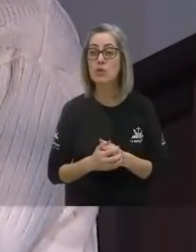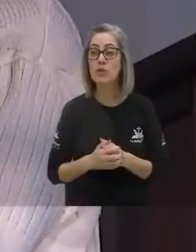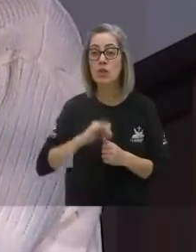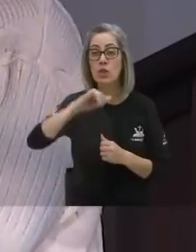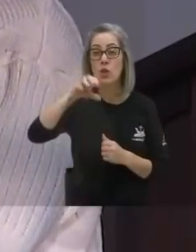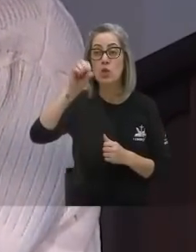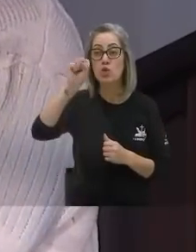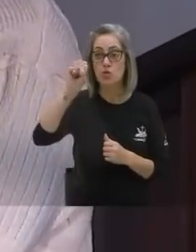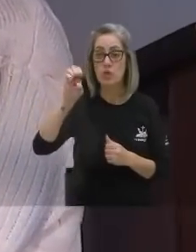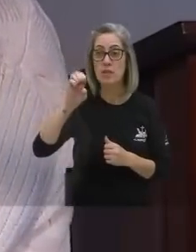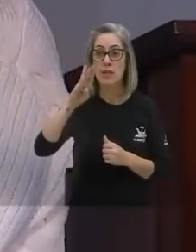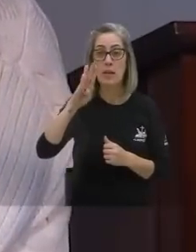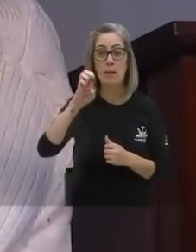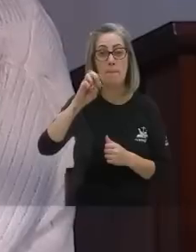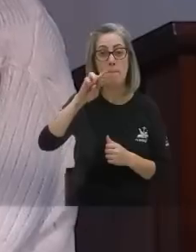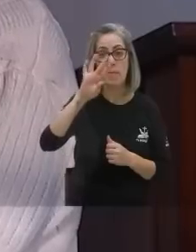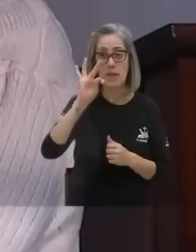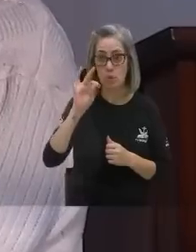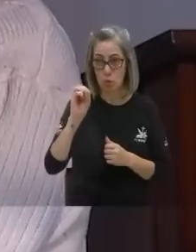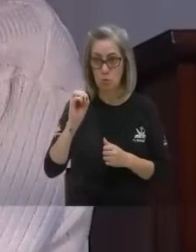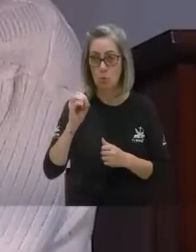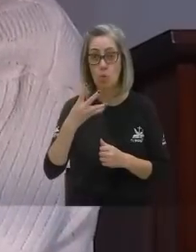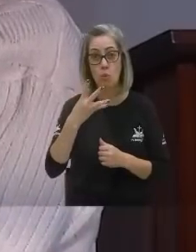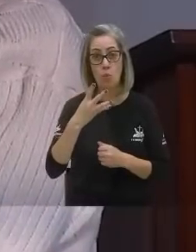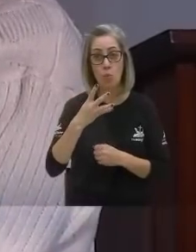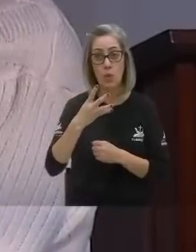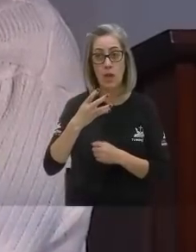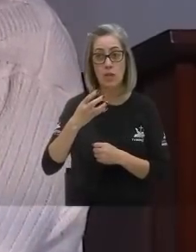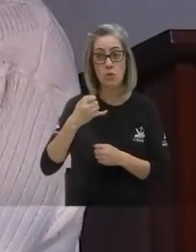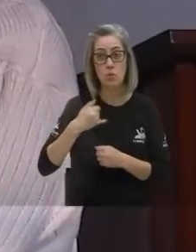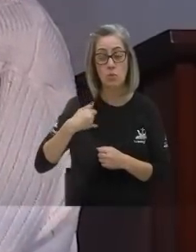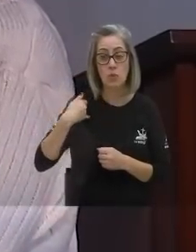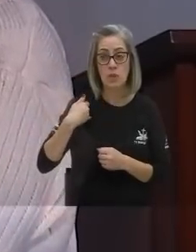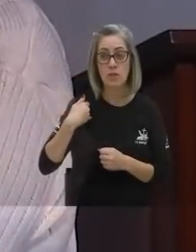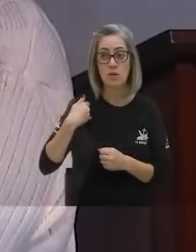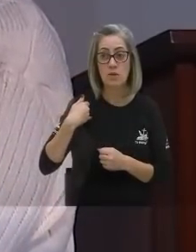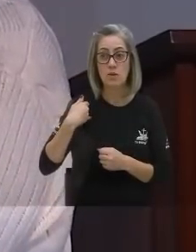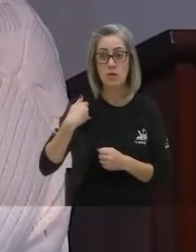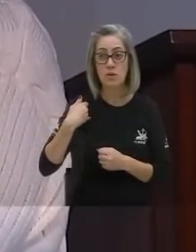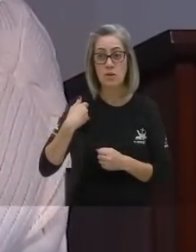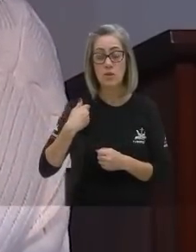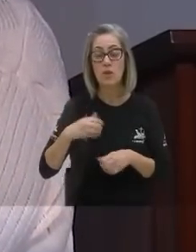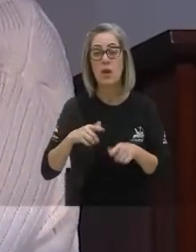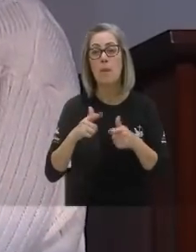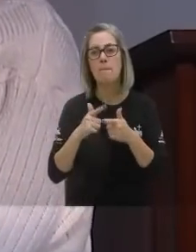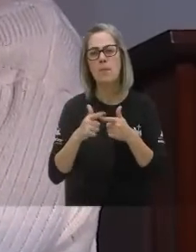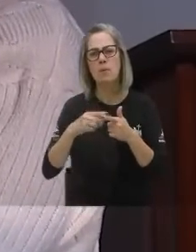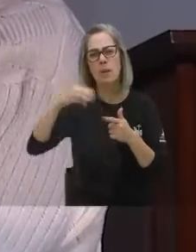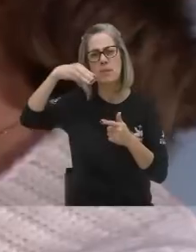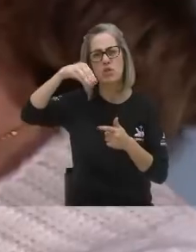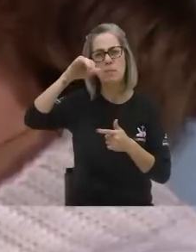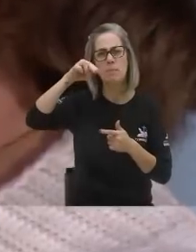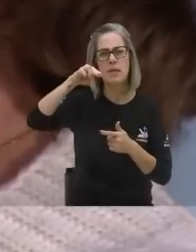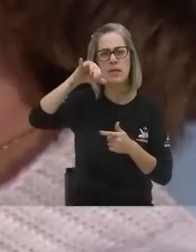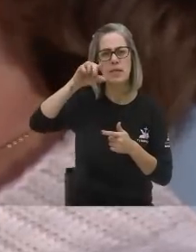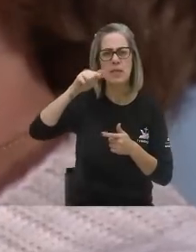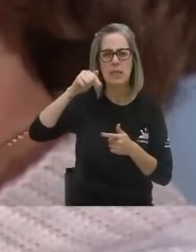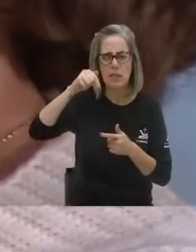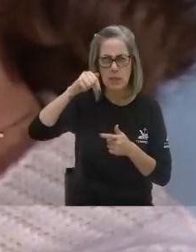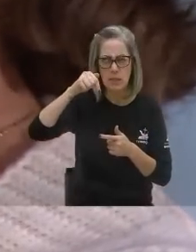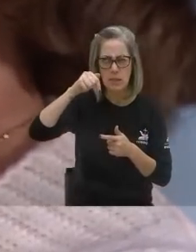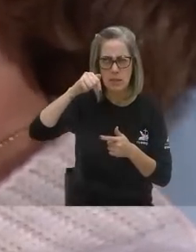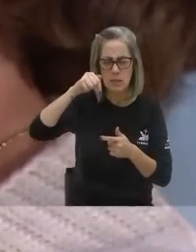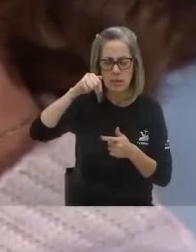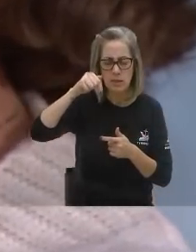José Bento. Ele, com 4 anos de idade, ele foi diagnosticado com meningite. E os pais, que já tinham